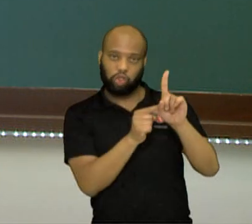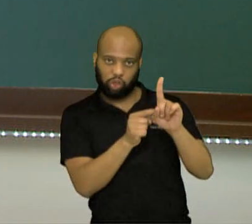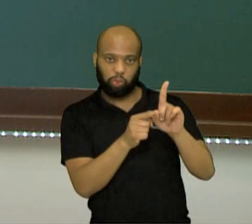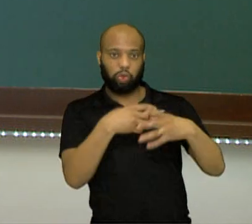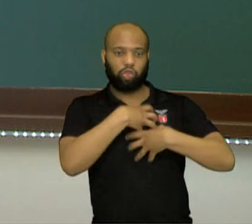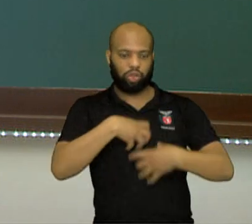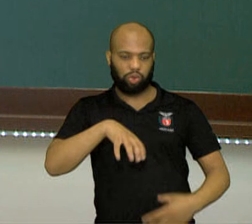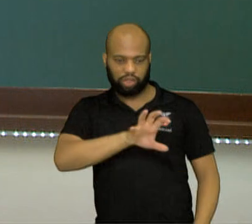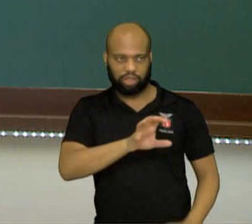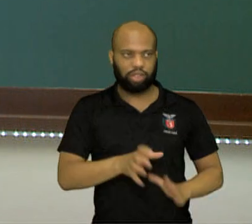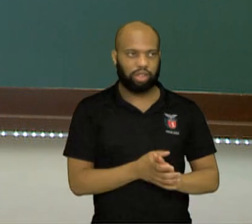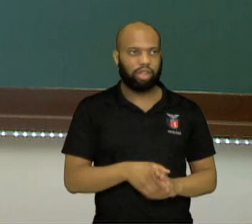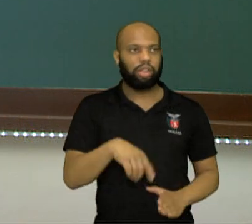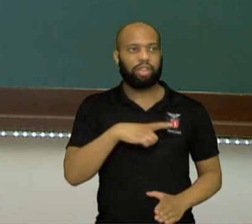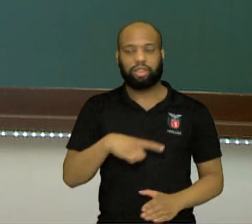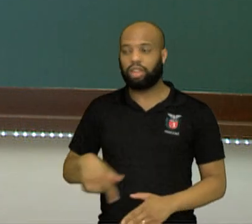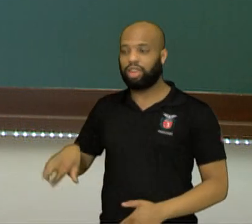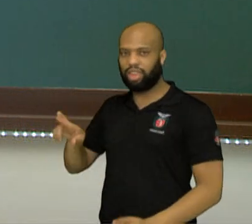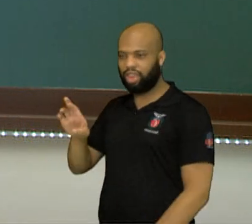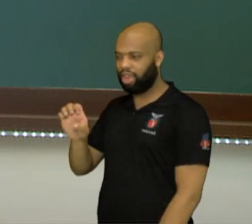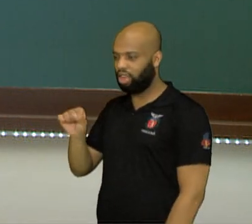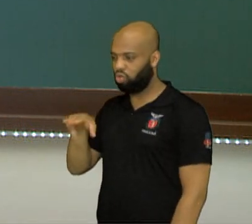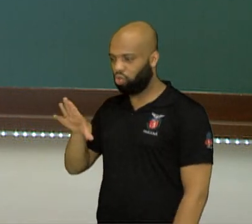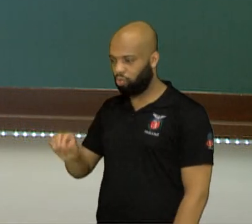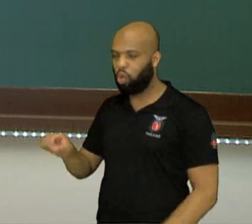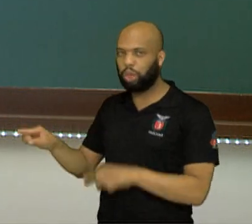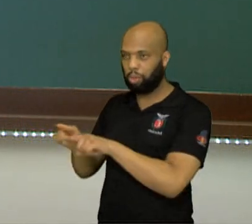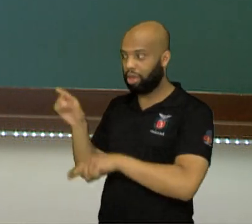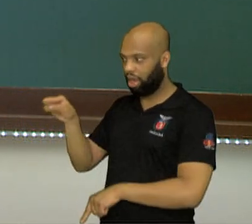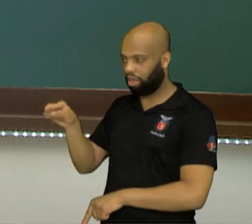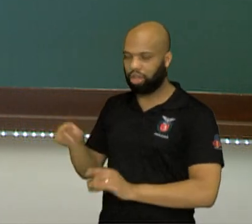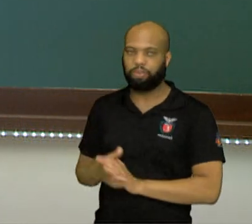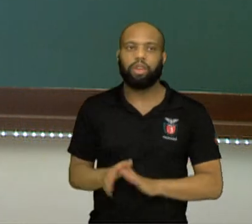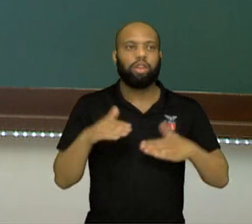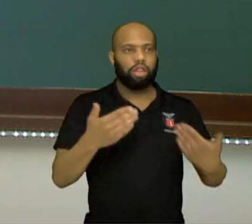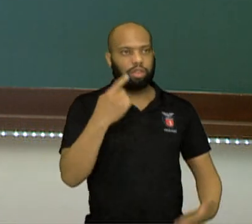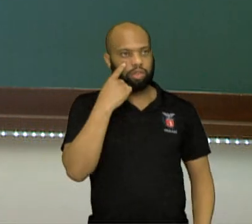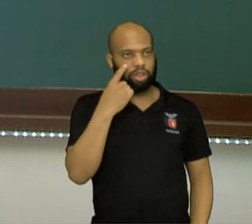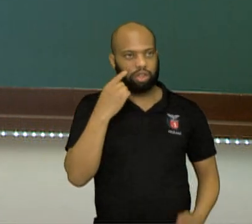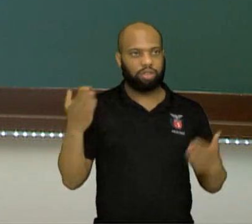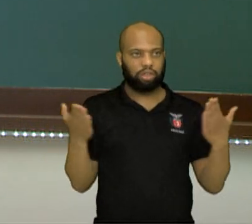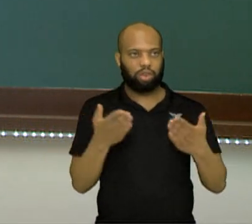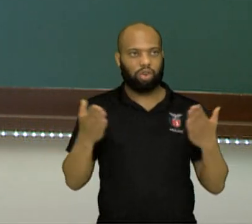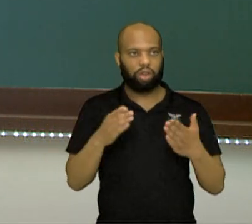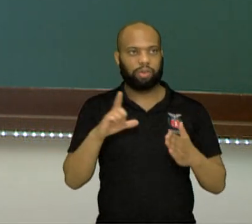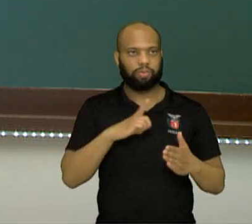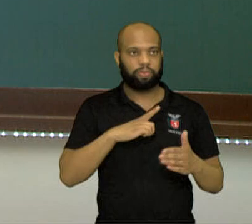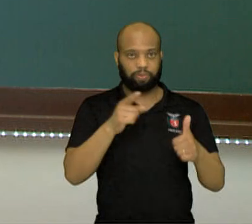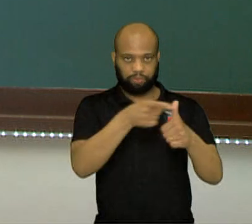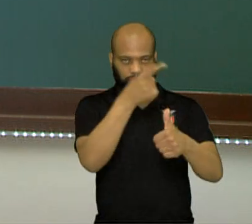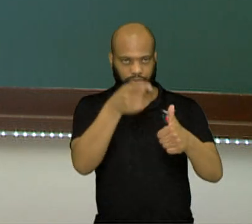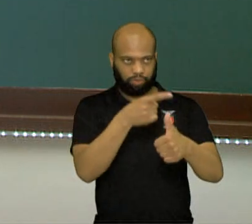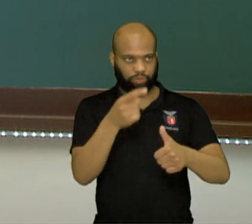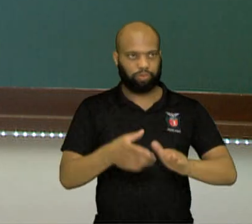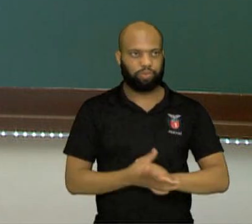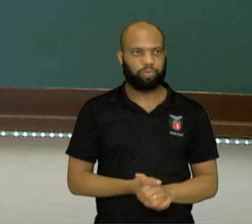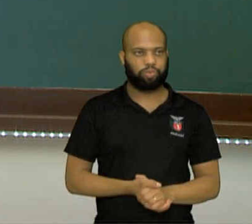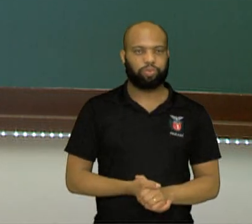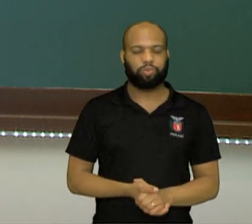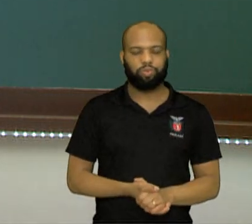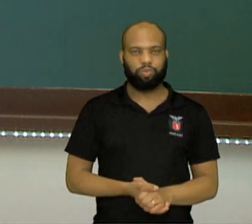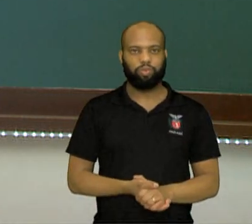a resenha aí o resuminho ali vamos observar aqui então é dois vermelhos acompanhe